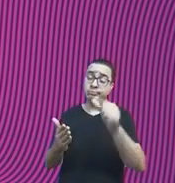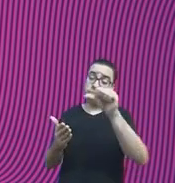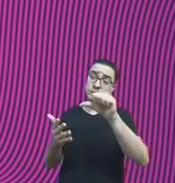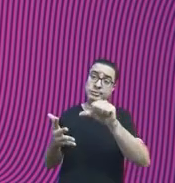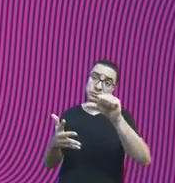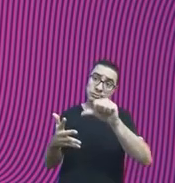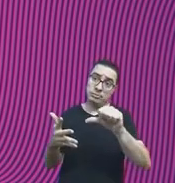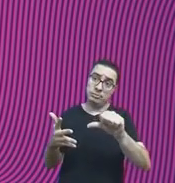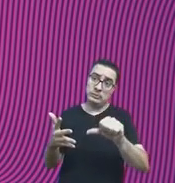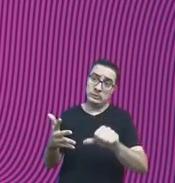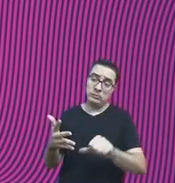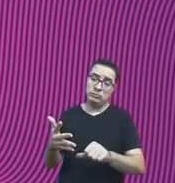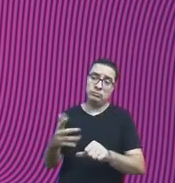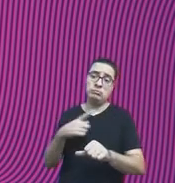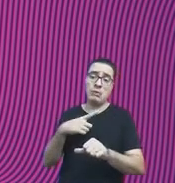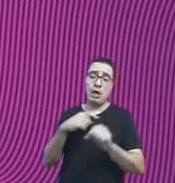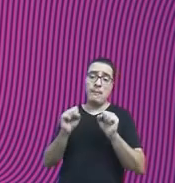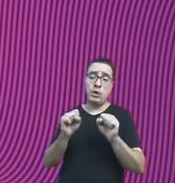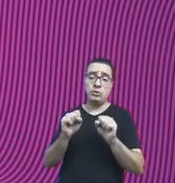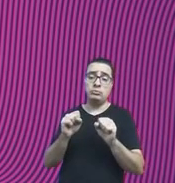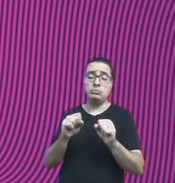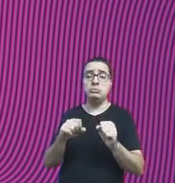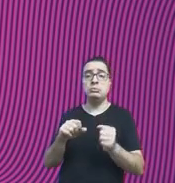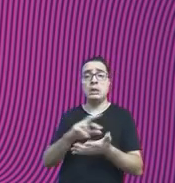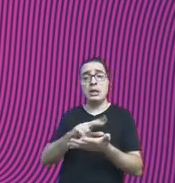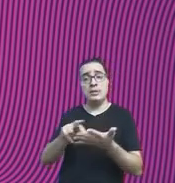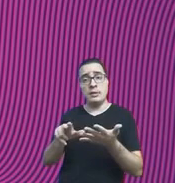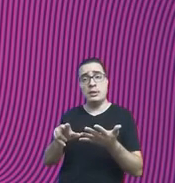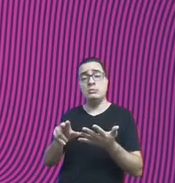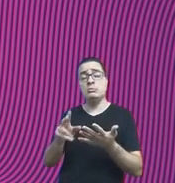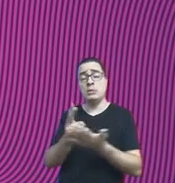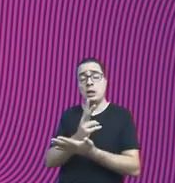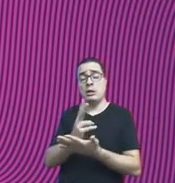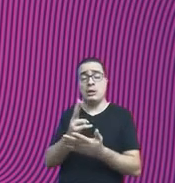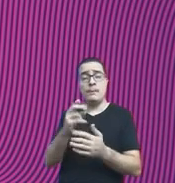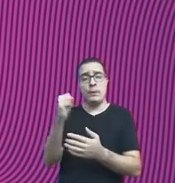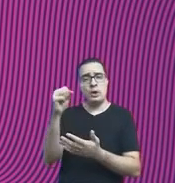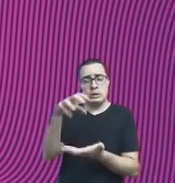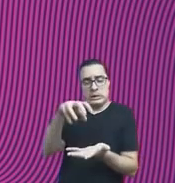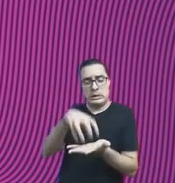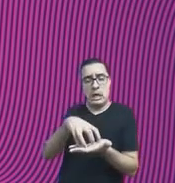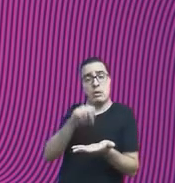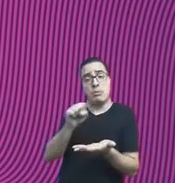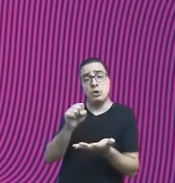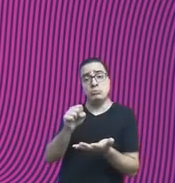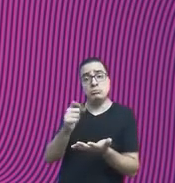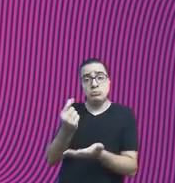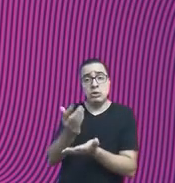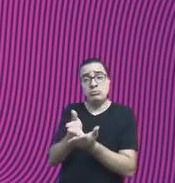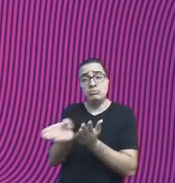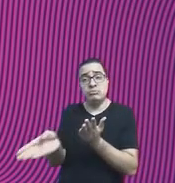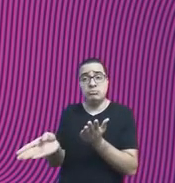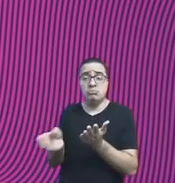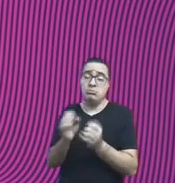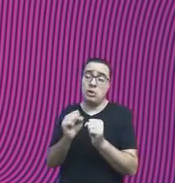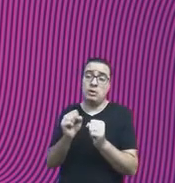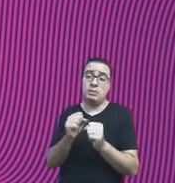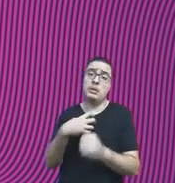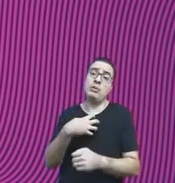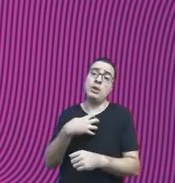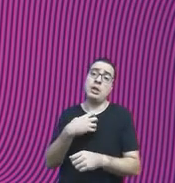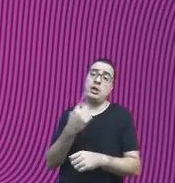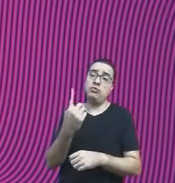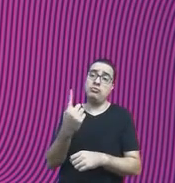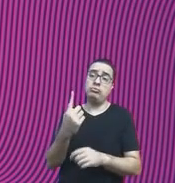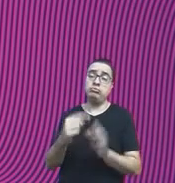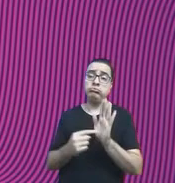centralizado pode gerar desvios de conduta, a gente sabe disso, em qualquer meio, não só na saúde. Mas esse é o modelo. É um modelo que, ao criar